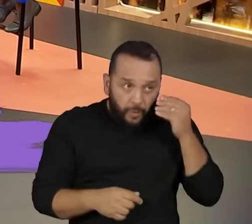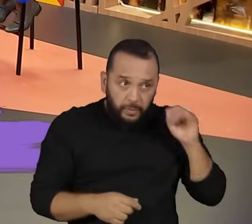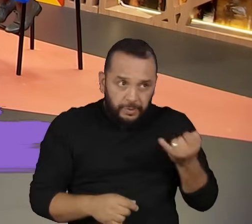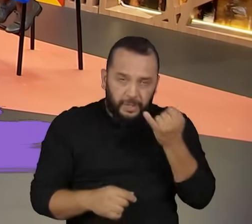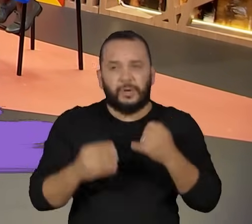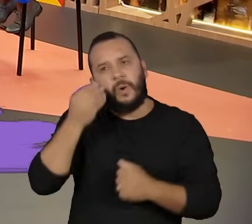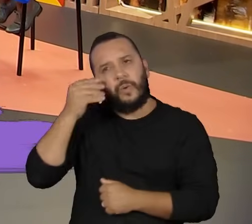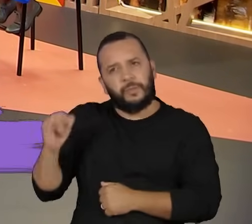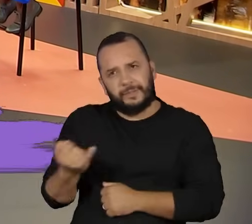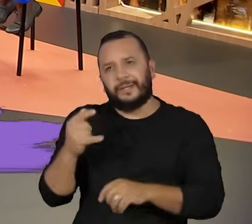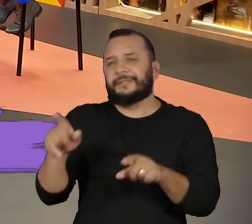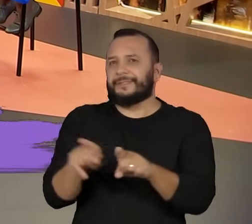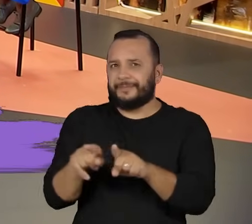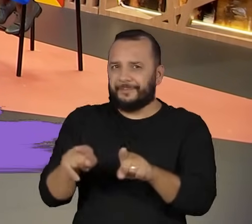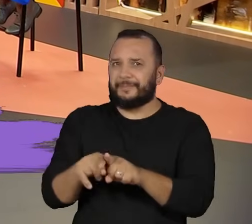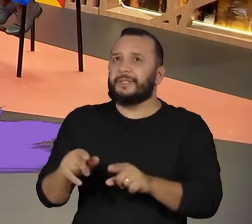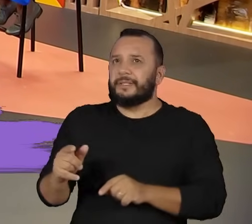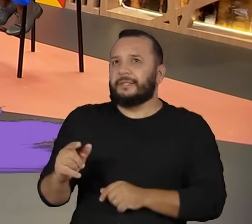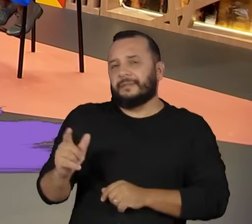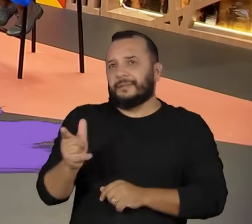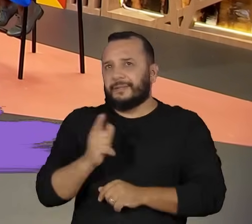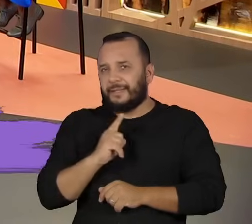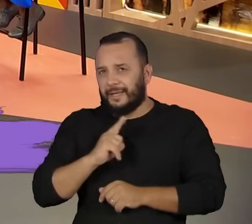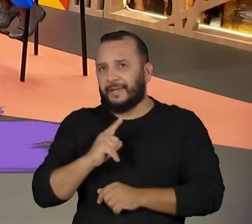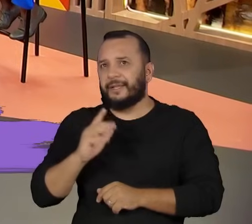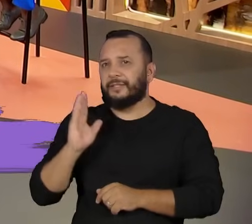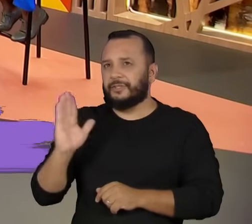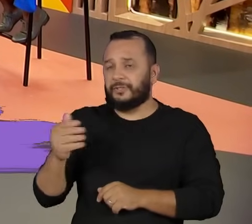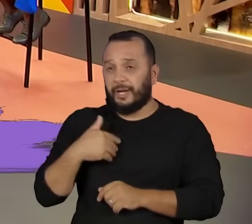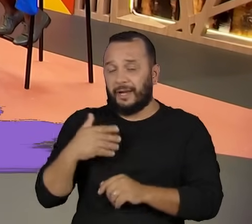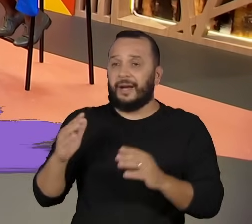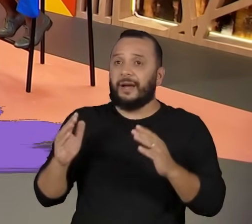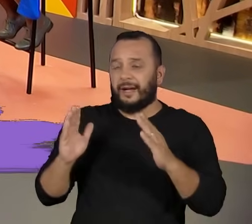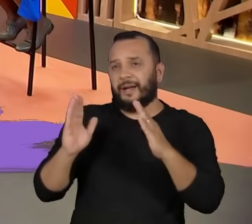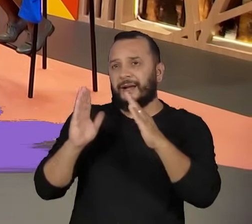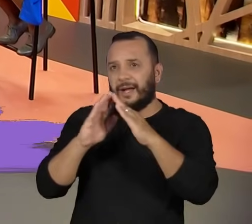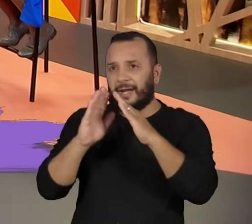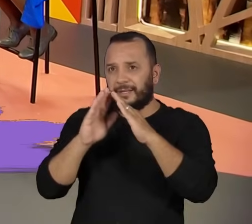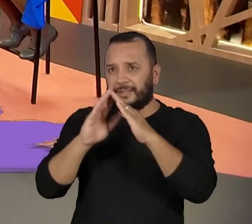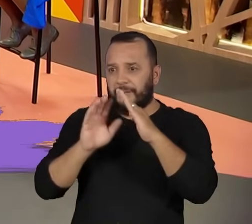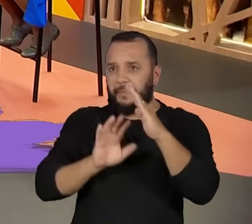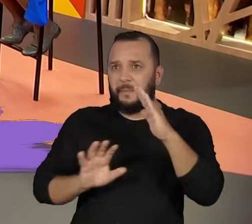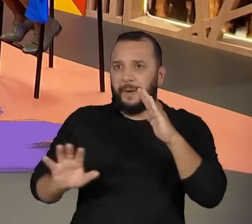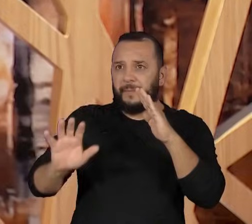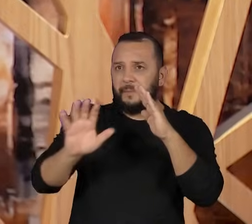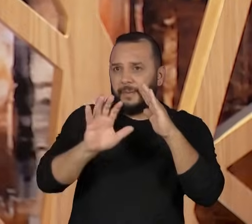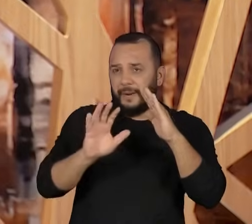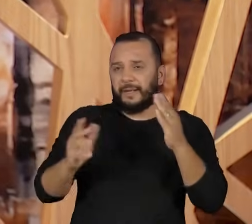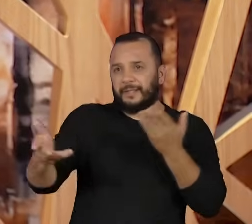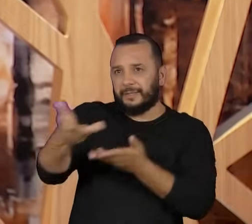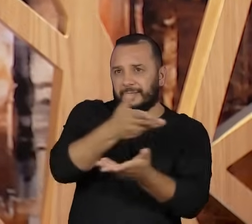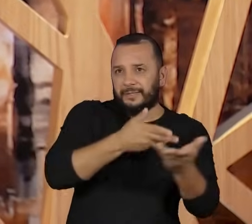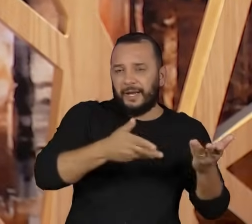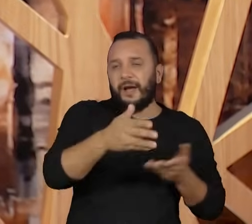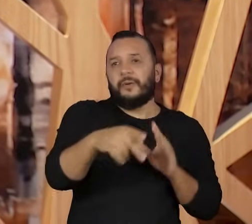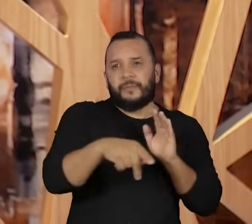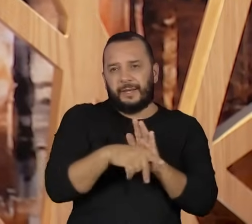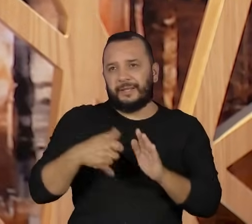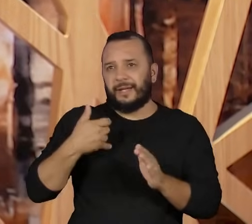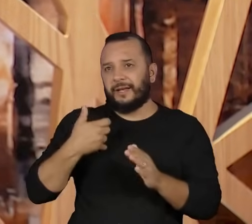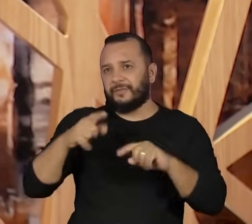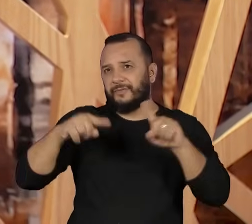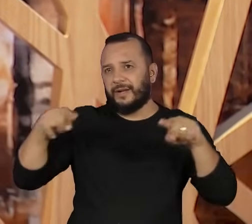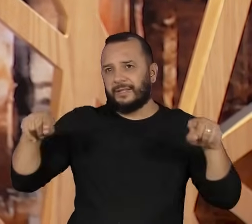Por exemplo, existe expografia, existe interiores para arquitetura intergeracional de várias idades, acessibilidade para pessoa com